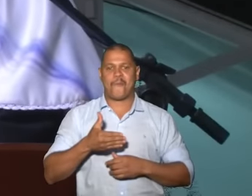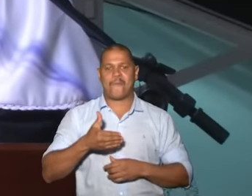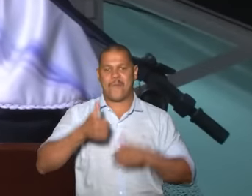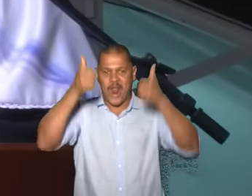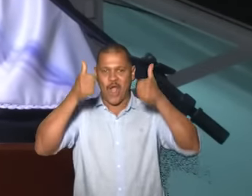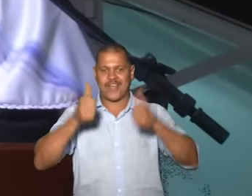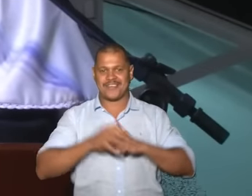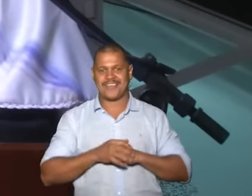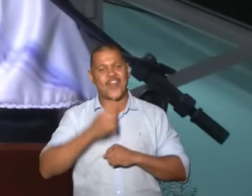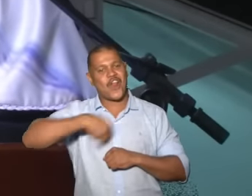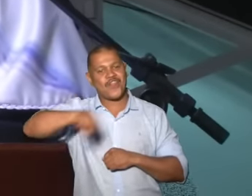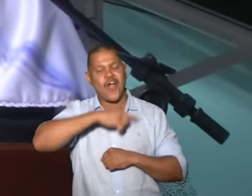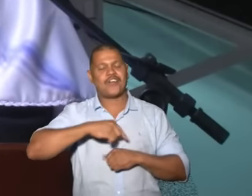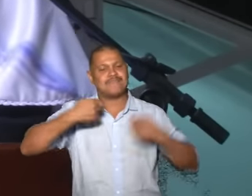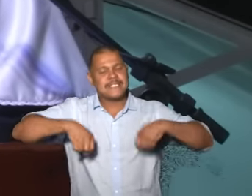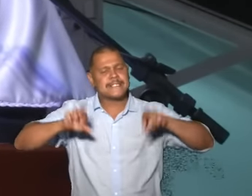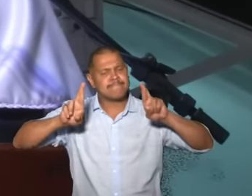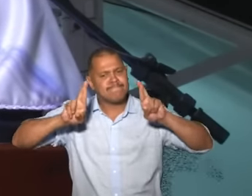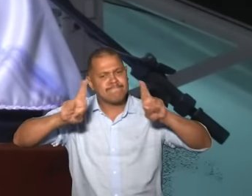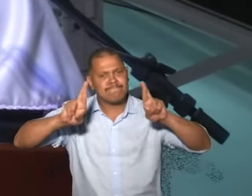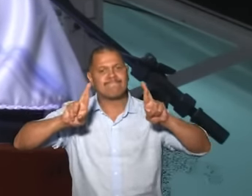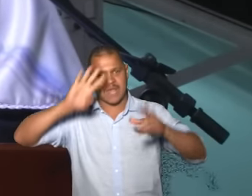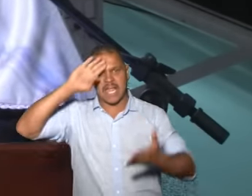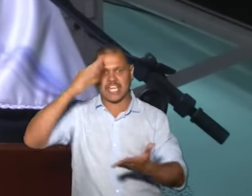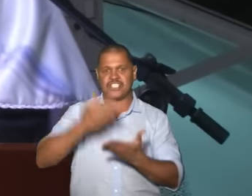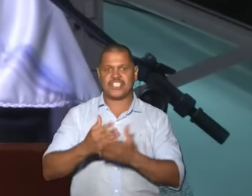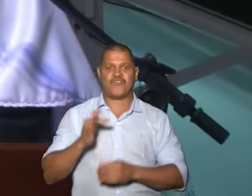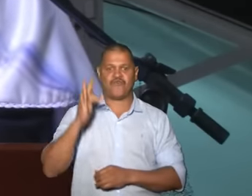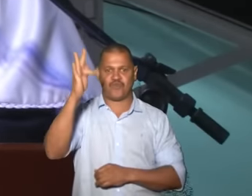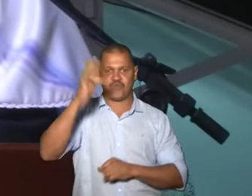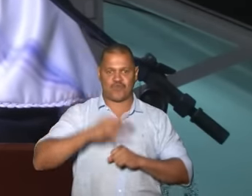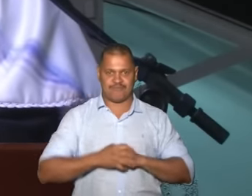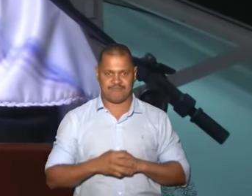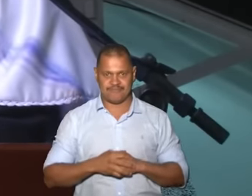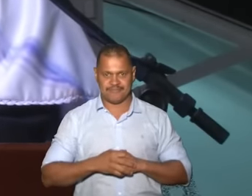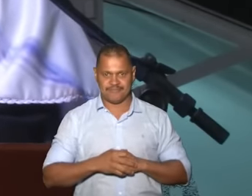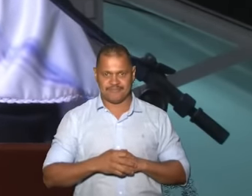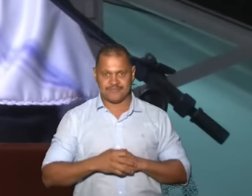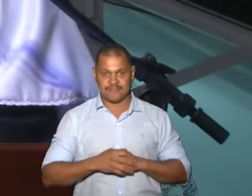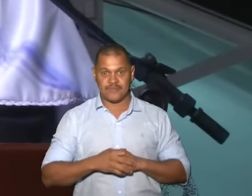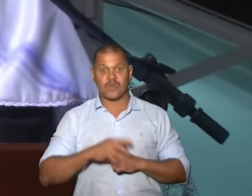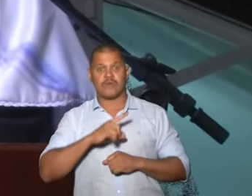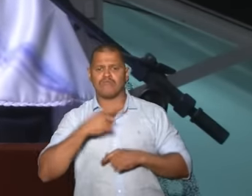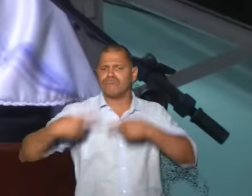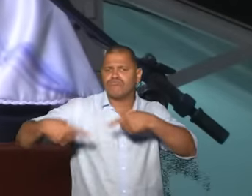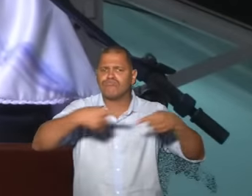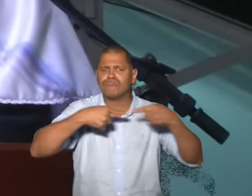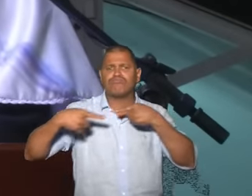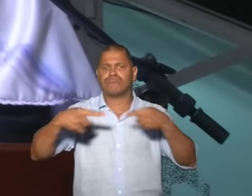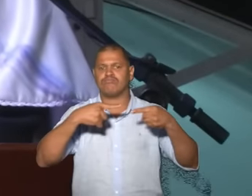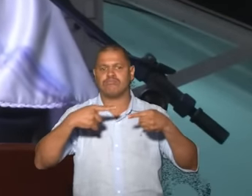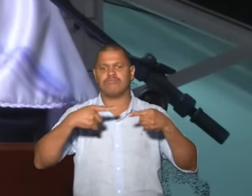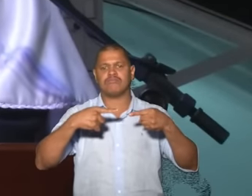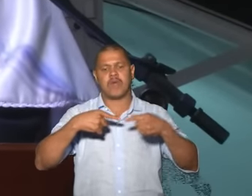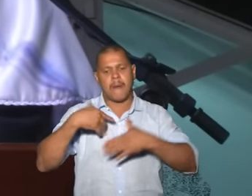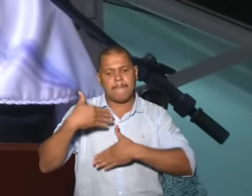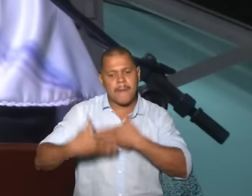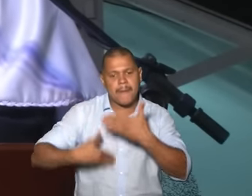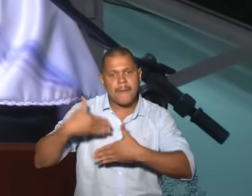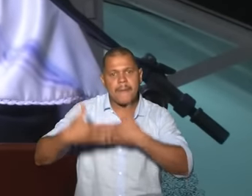de esperança. Precisamos alimentar o sentimento de confiança no porvir, no sentido de que ele seja